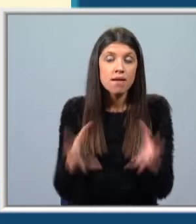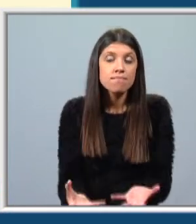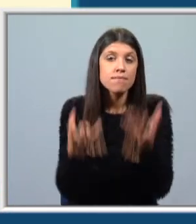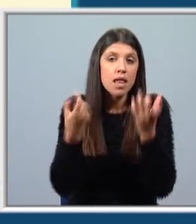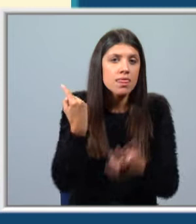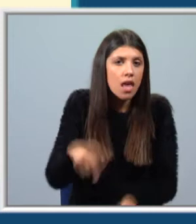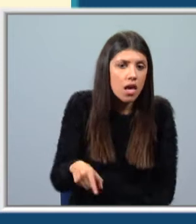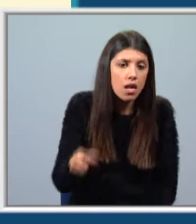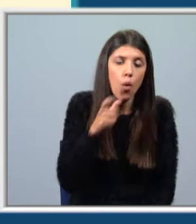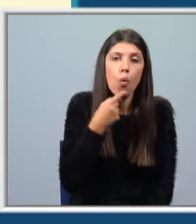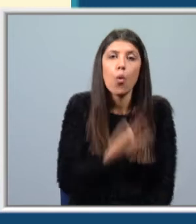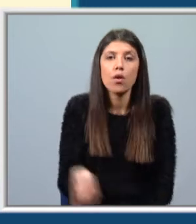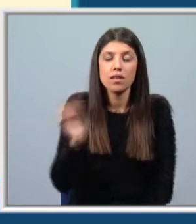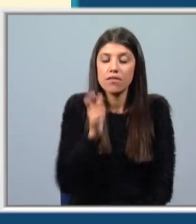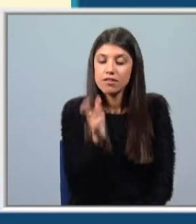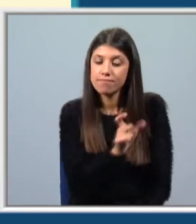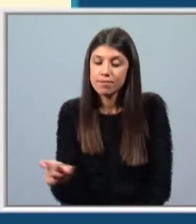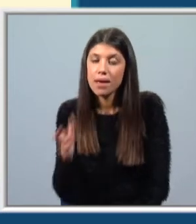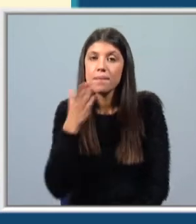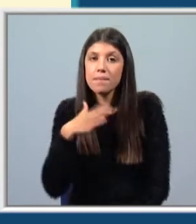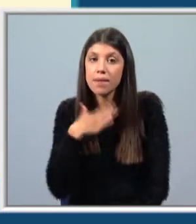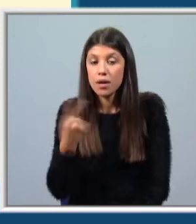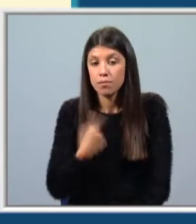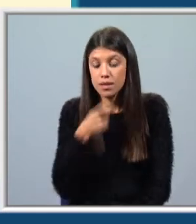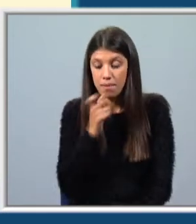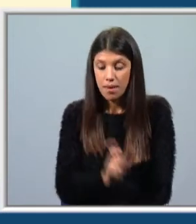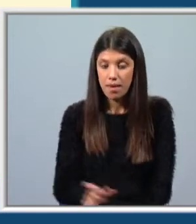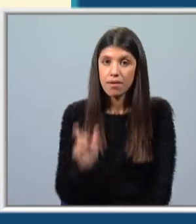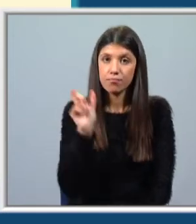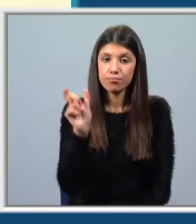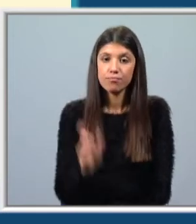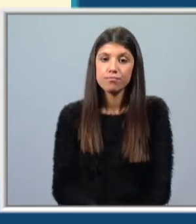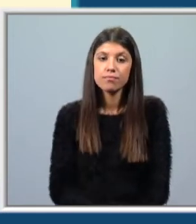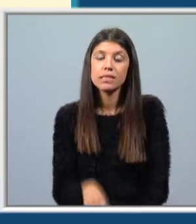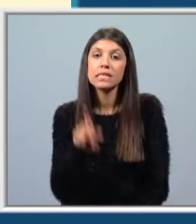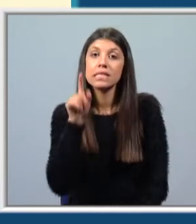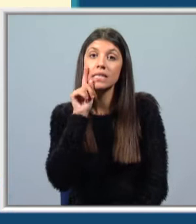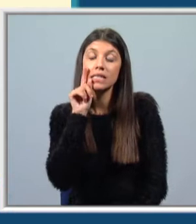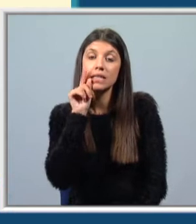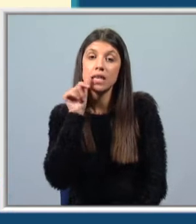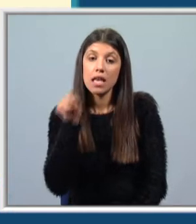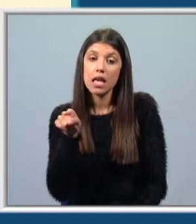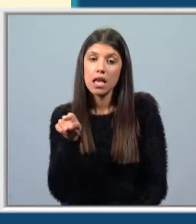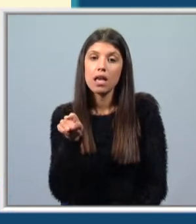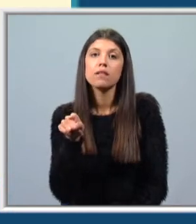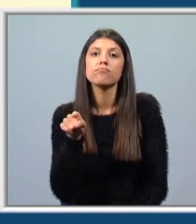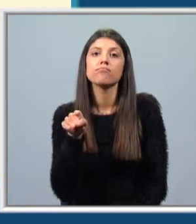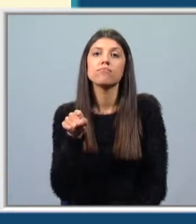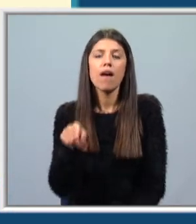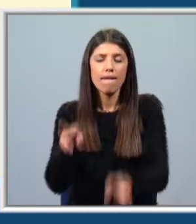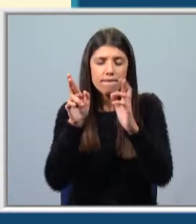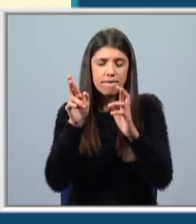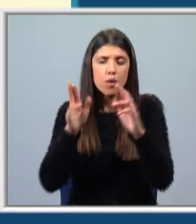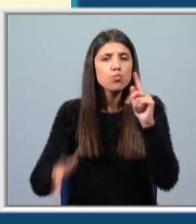ter, mais um espaço em branco que vamos completar, ele conseguiu realizar o seu desejo com